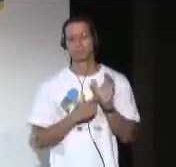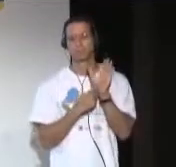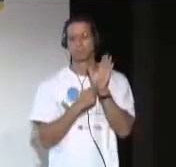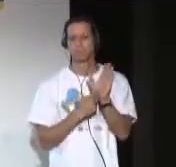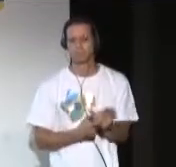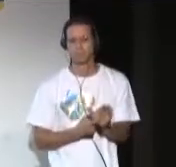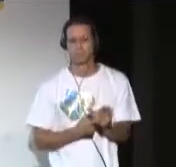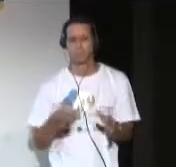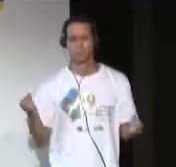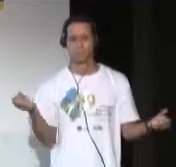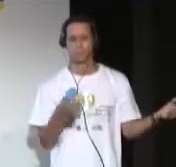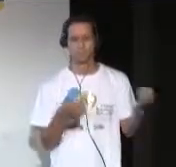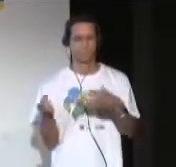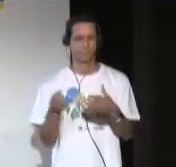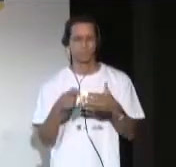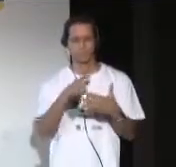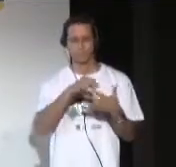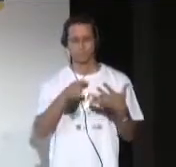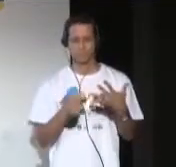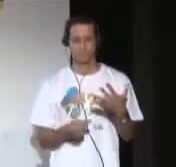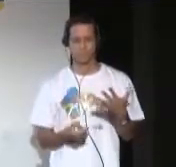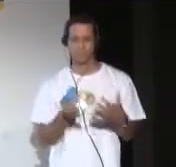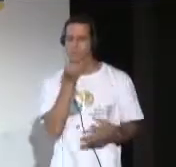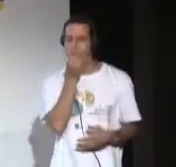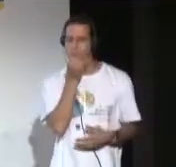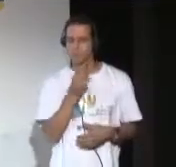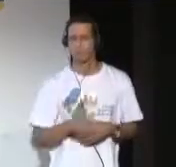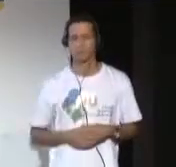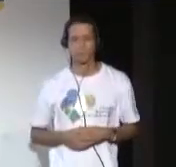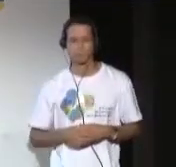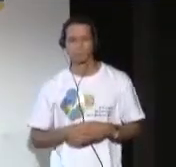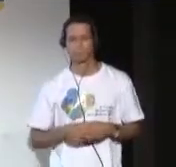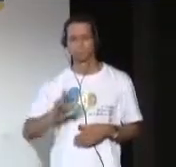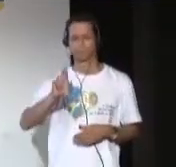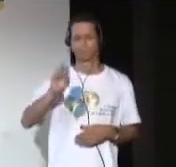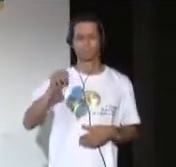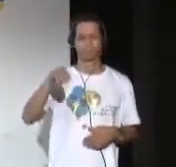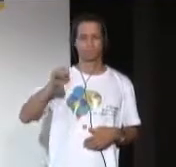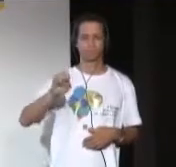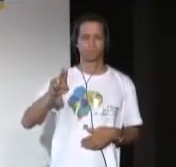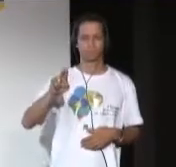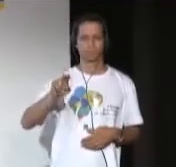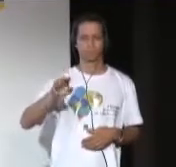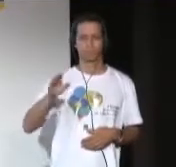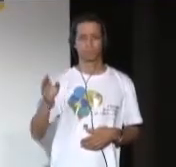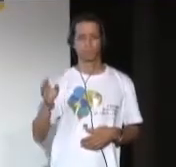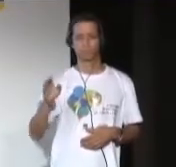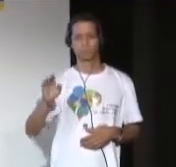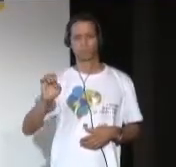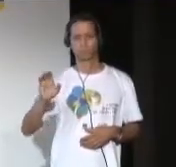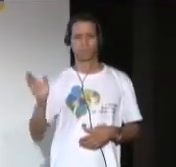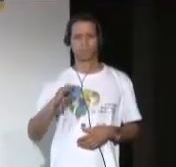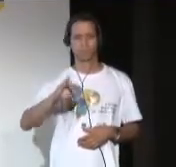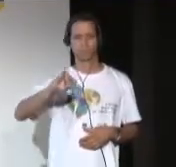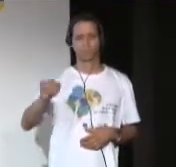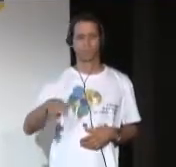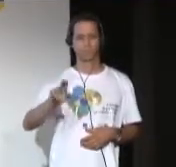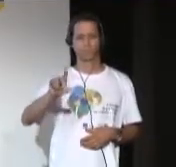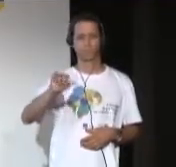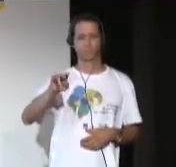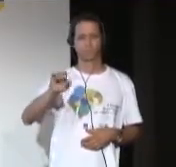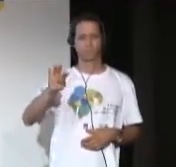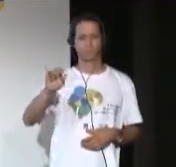essas novas matérias. Por exemplo, Romeu e Julieta. Se os pais do Romeu e da Julieta tivessem mais empatia